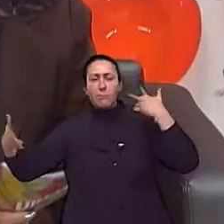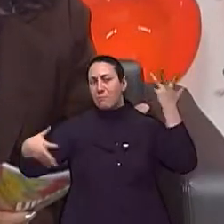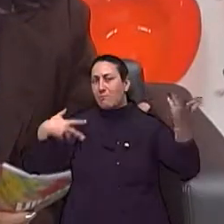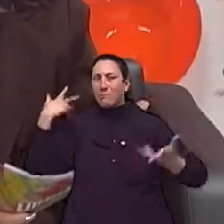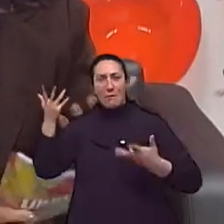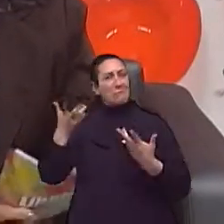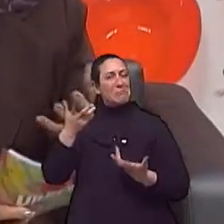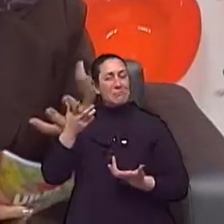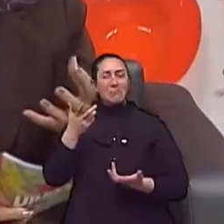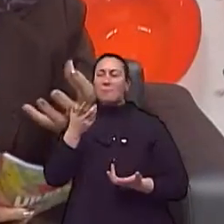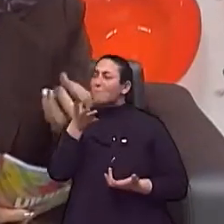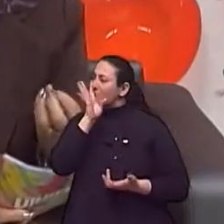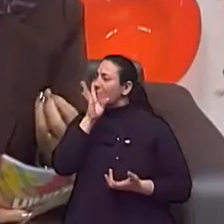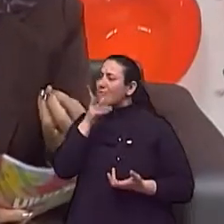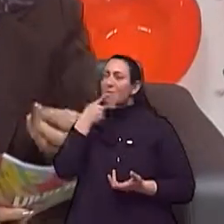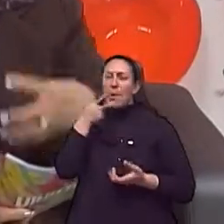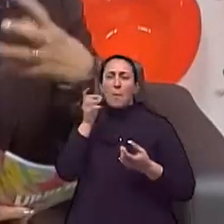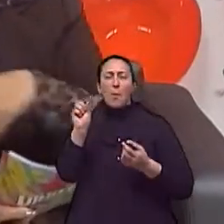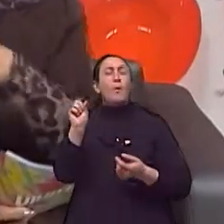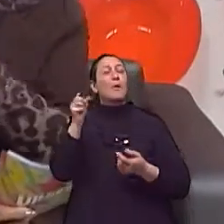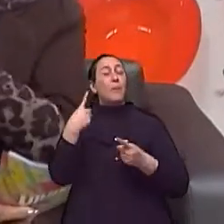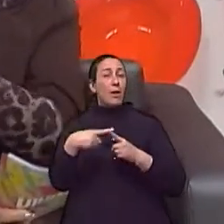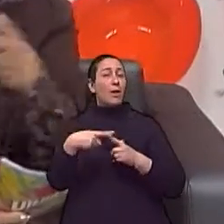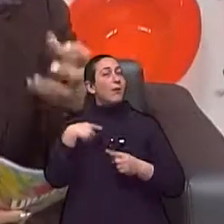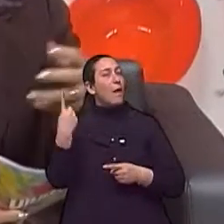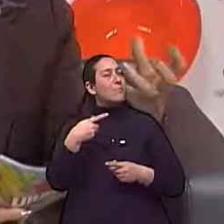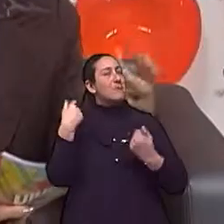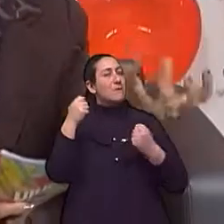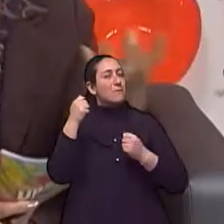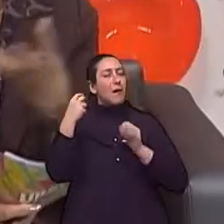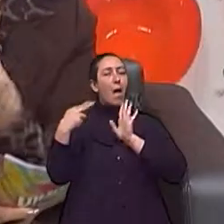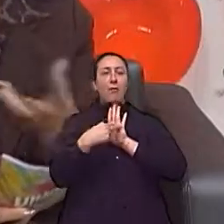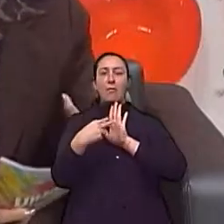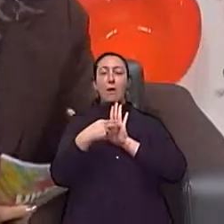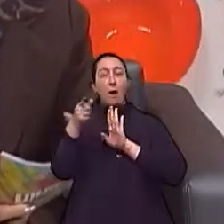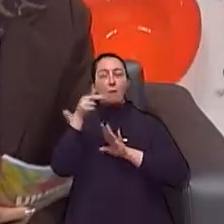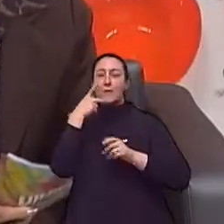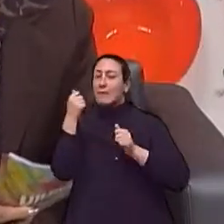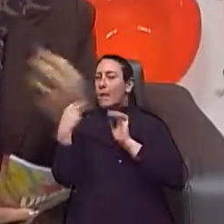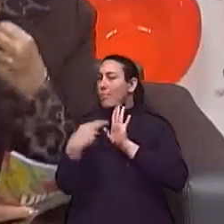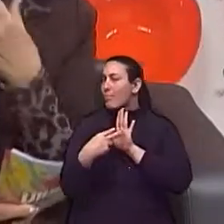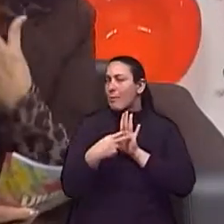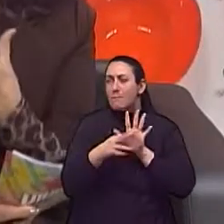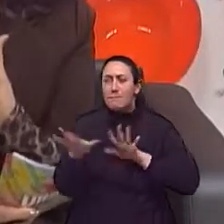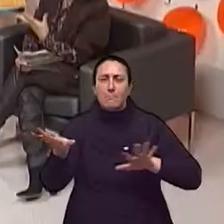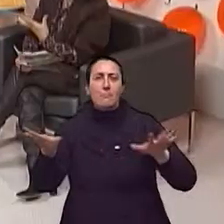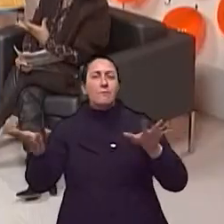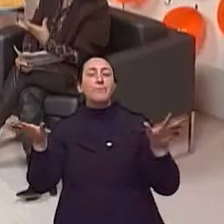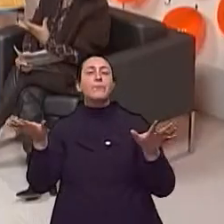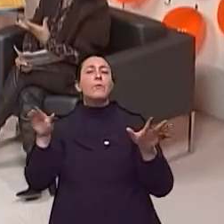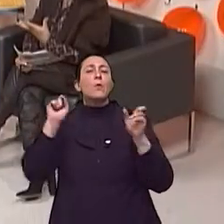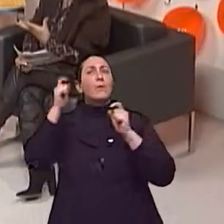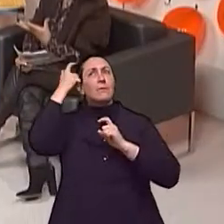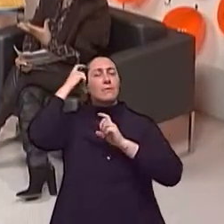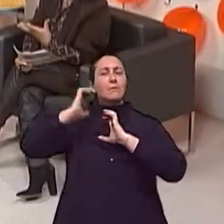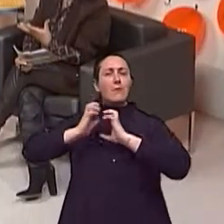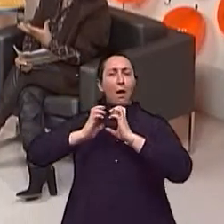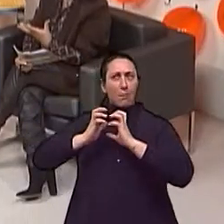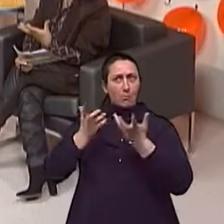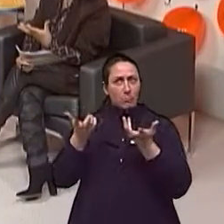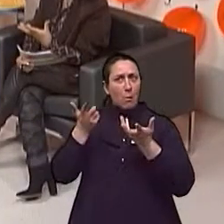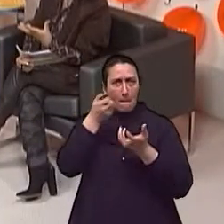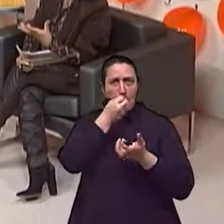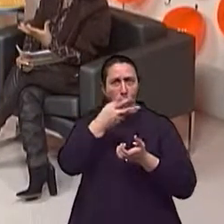né Vamos falar um pouco disso el a gente tem que estar sempre atenta a tudo que que o nosso cérebro diz disso ele